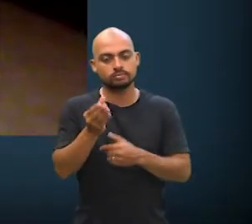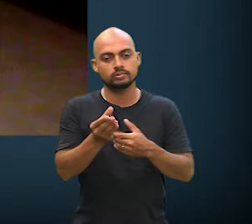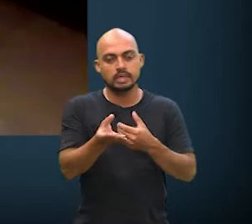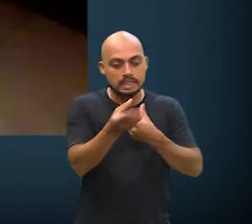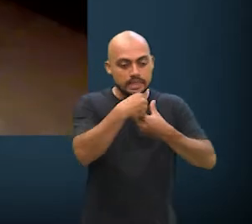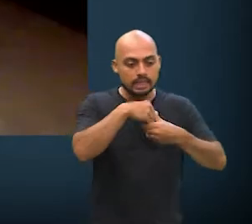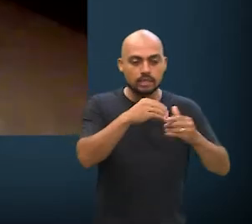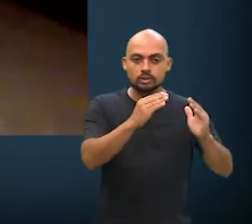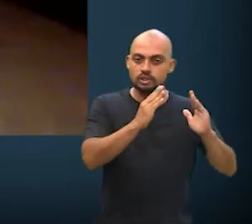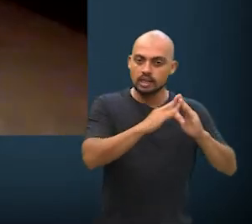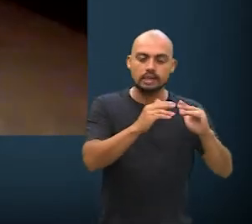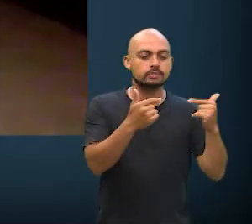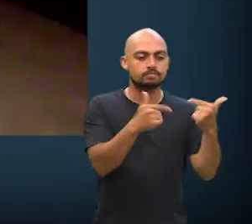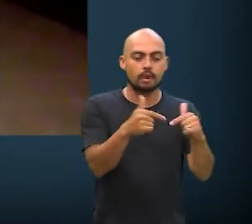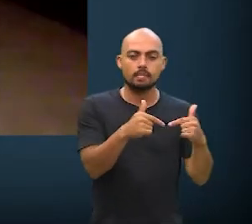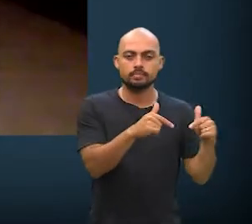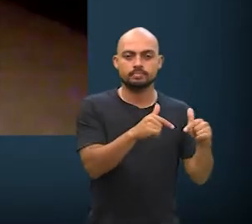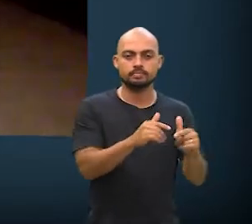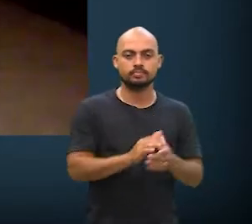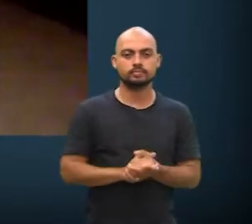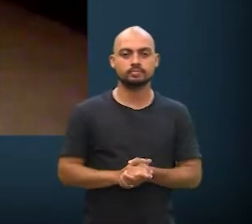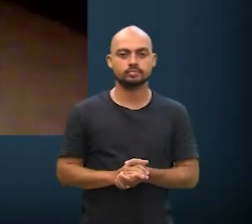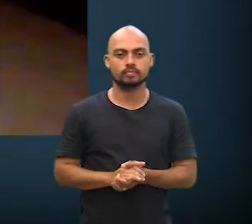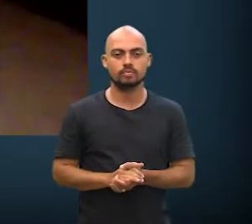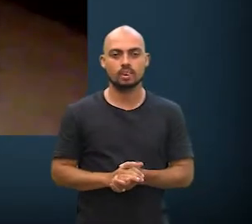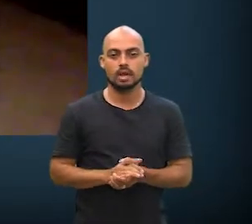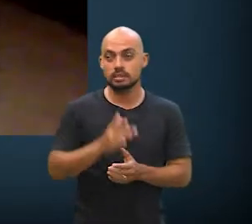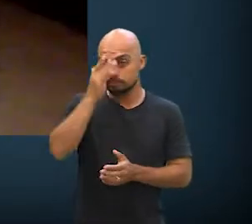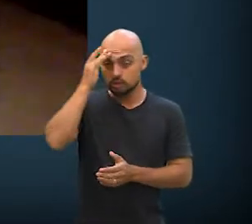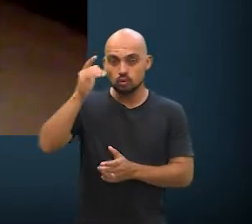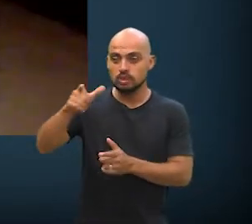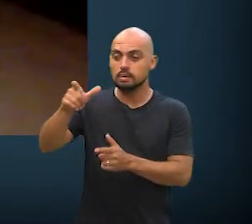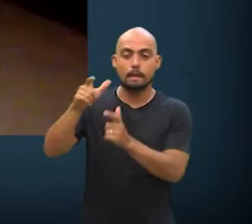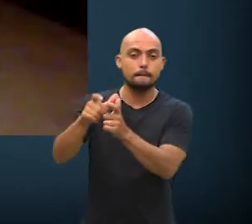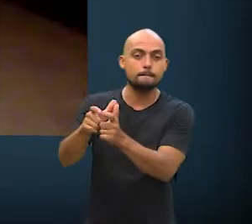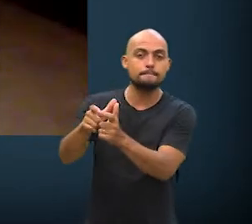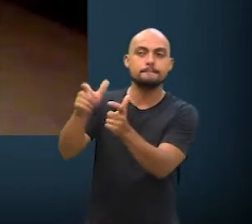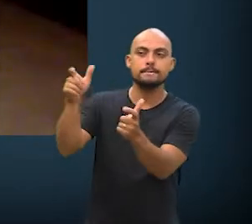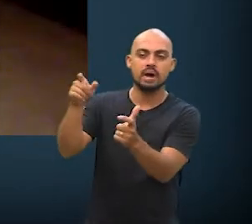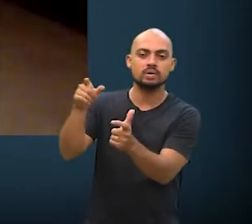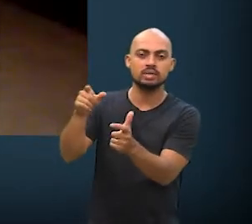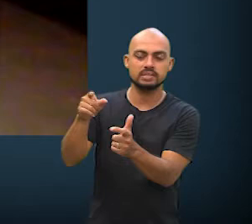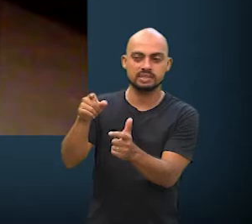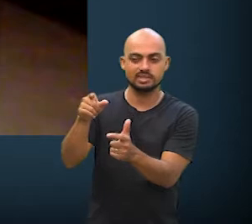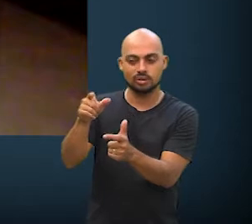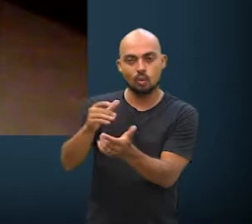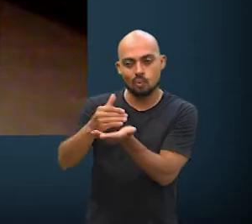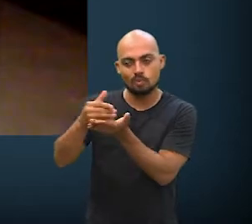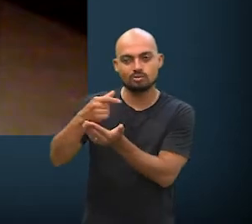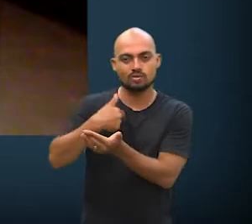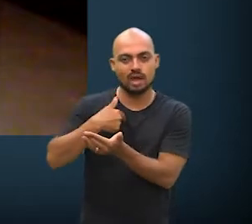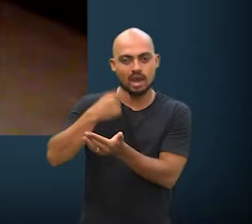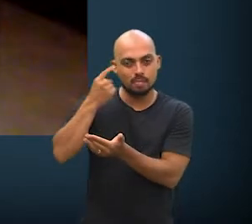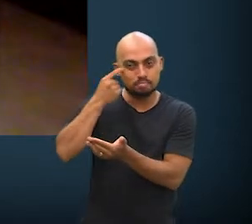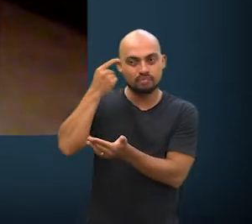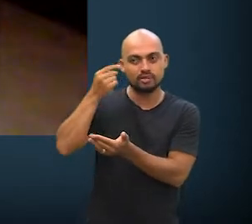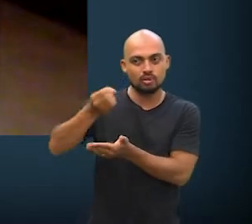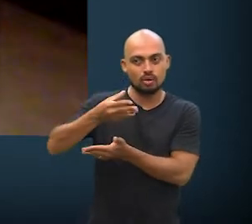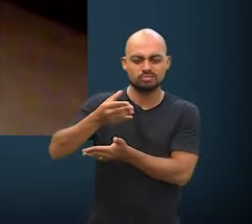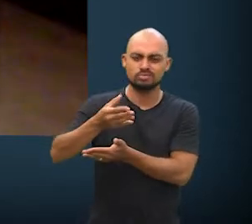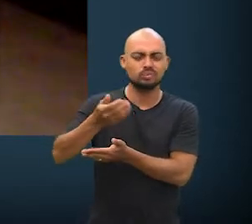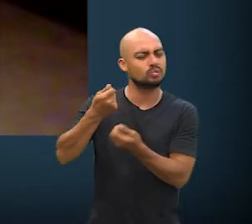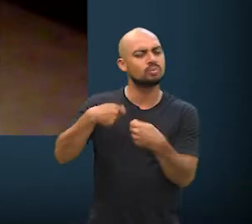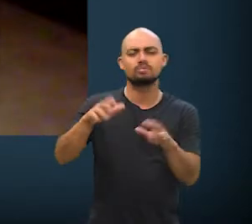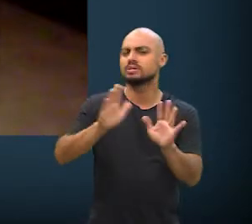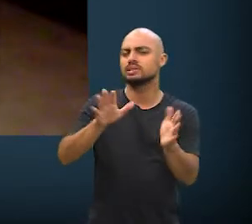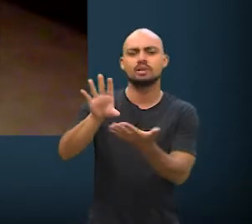os maiores começam a fazer, você não precisa reinventar a roda. Você precisa pegar quais são os principais pontos e trabalhar ao seu favor.